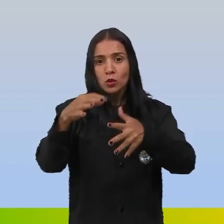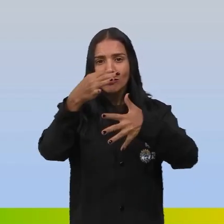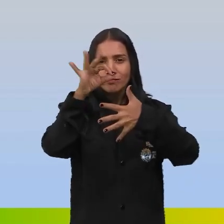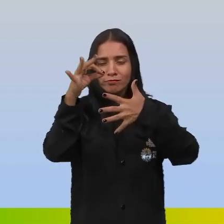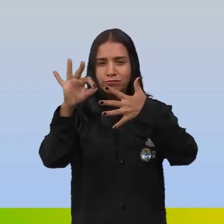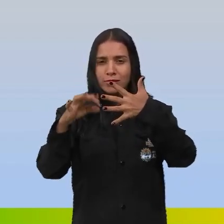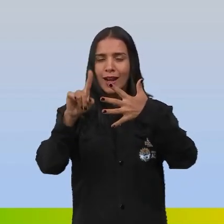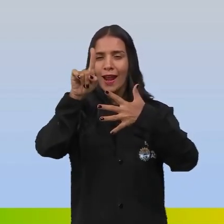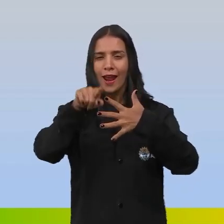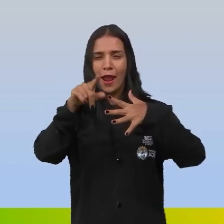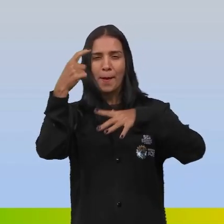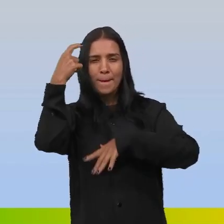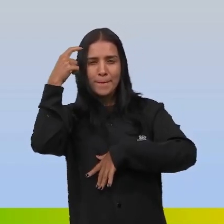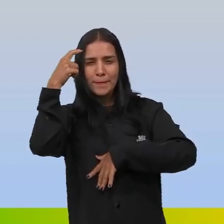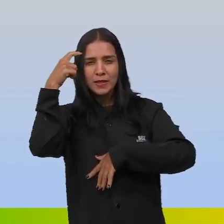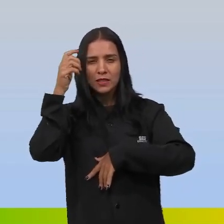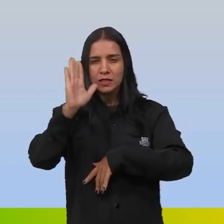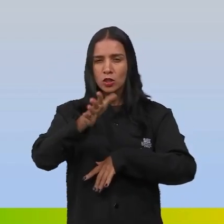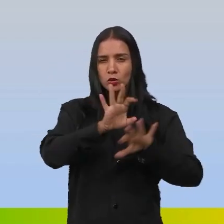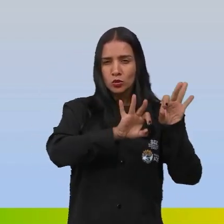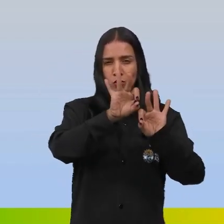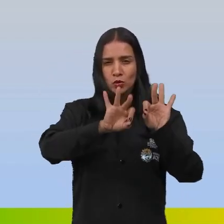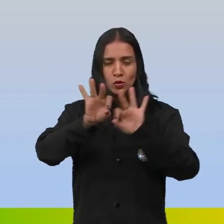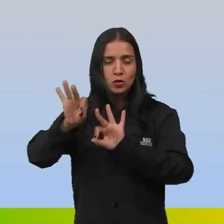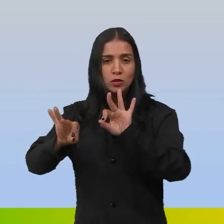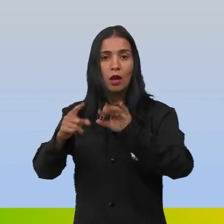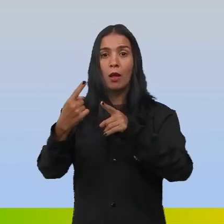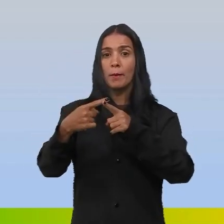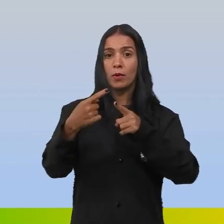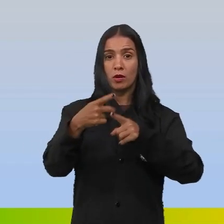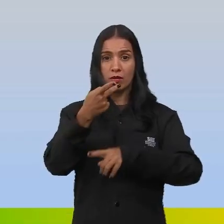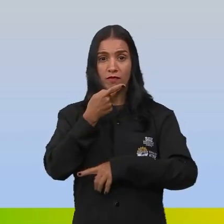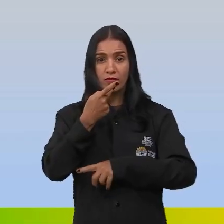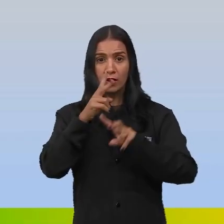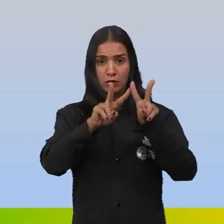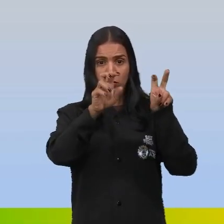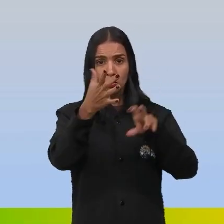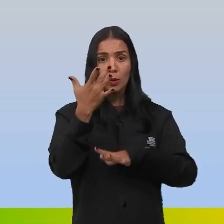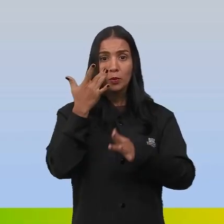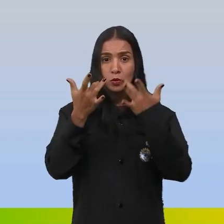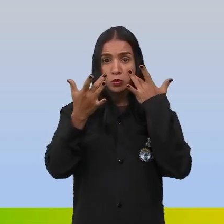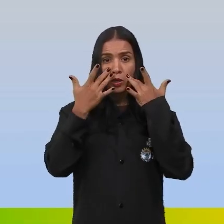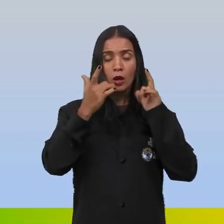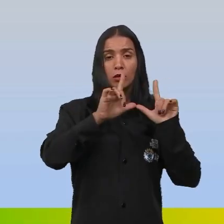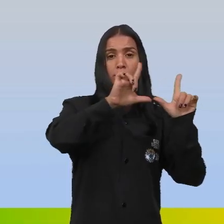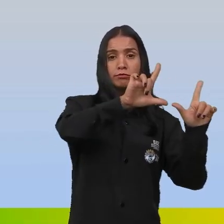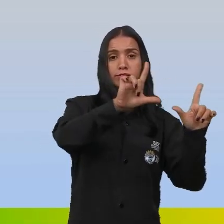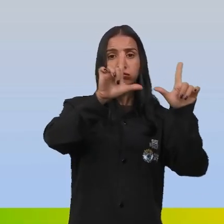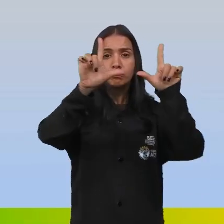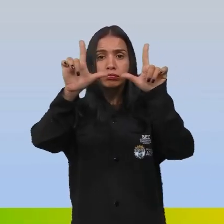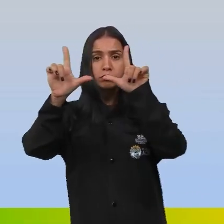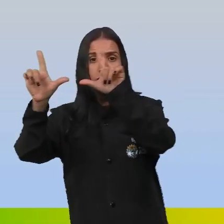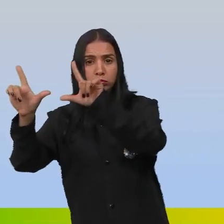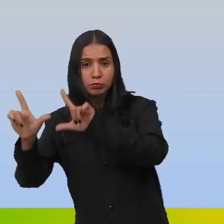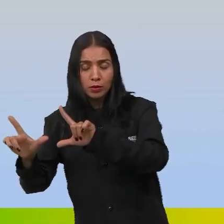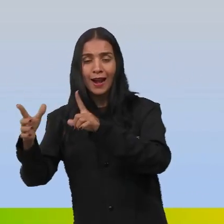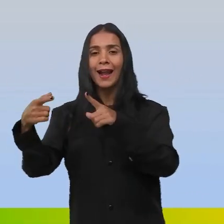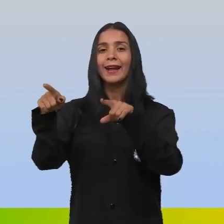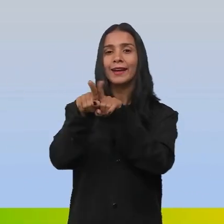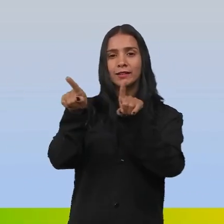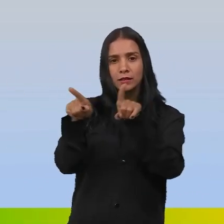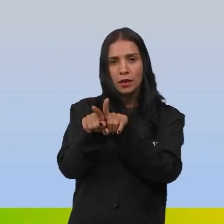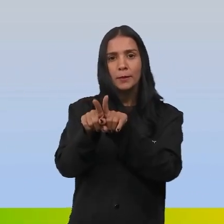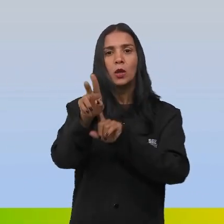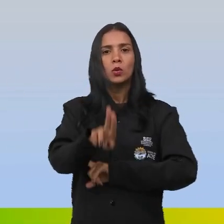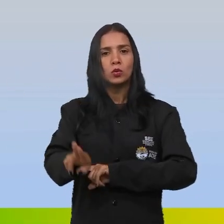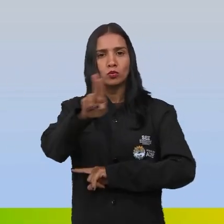está falando de encenação no teatro e contando com o nosso corpo como